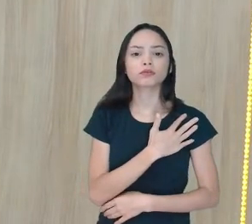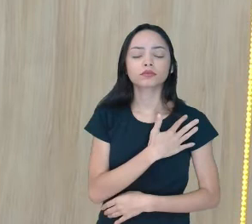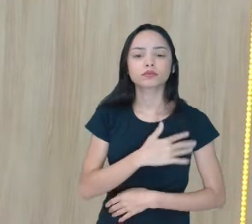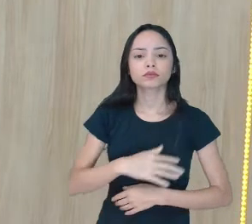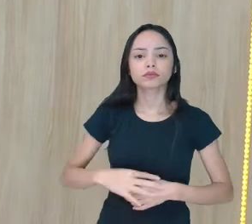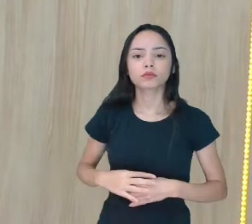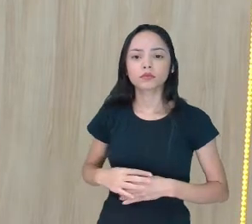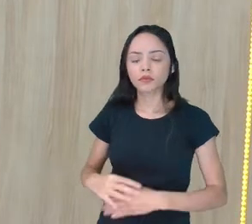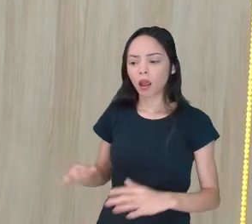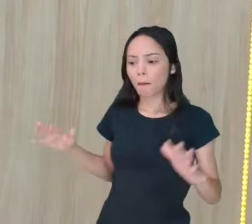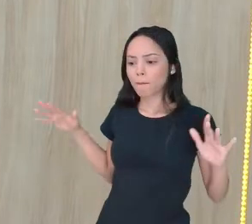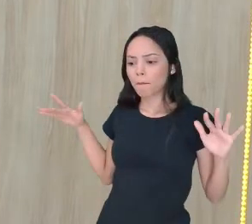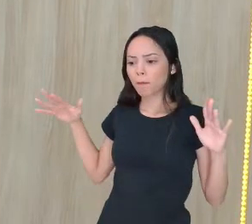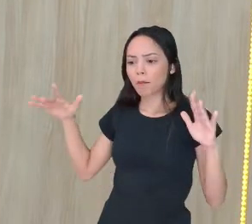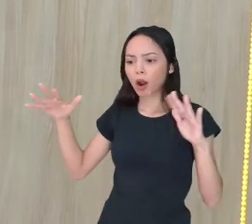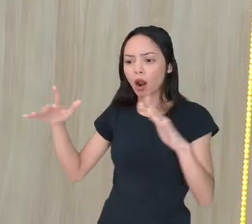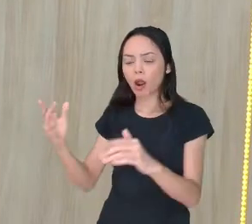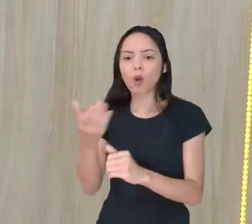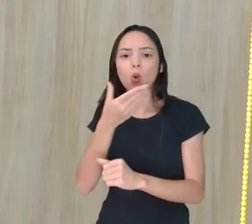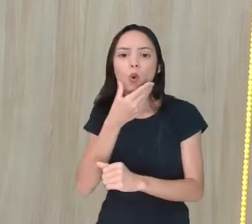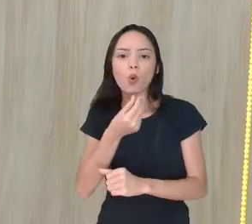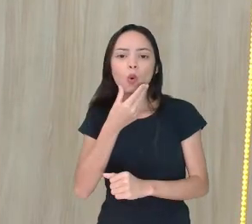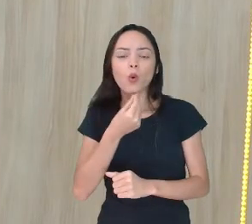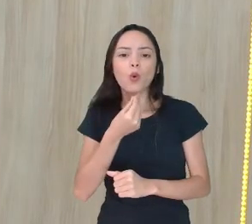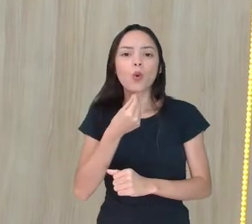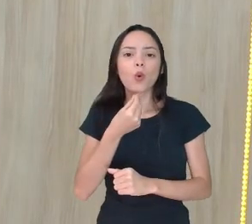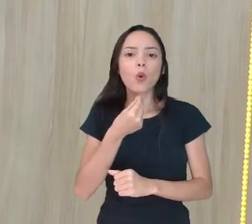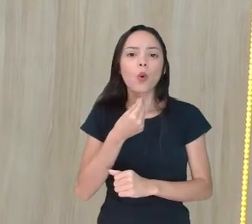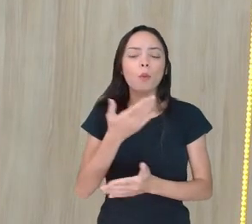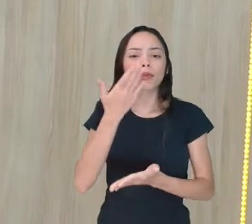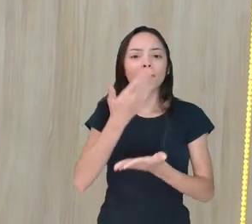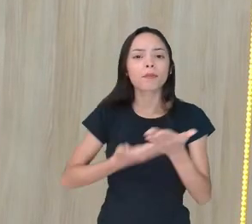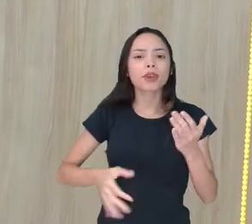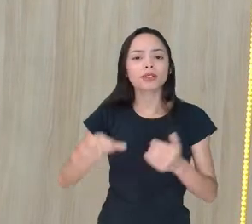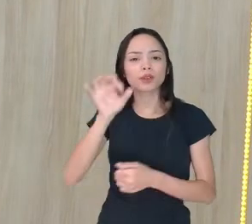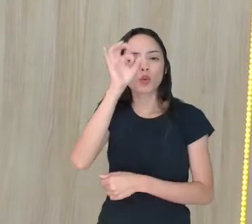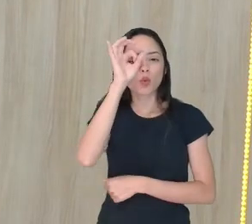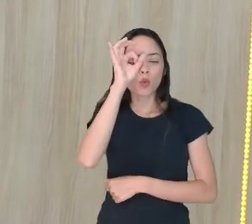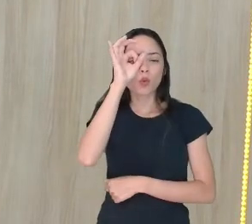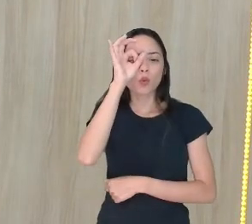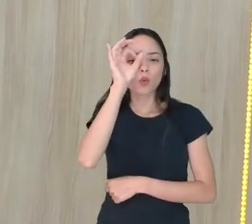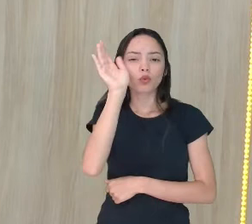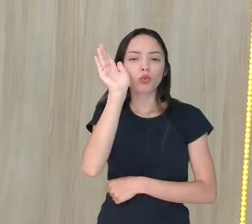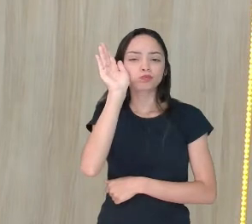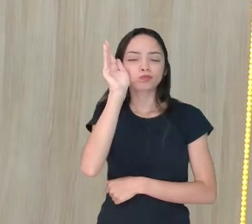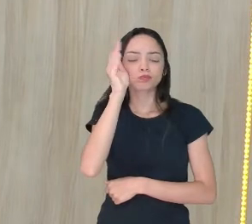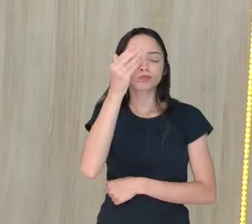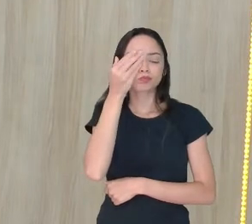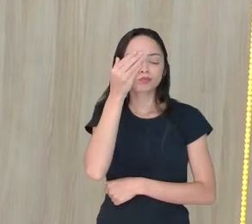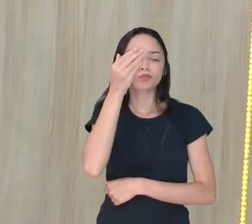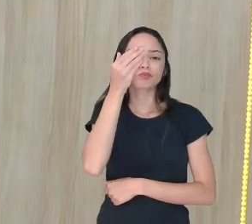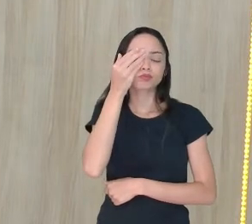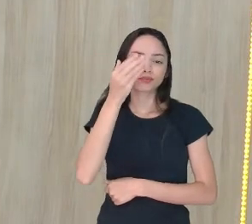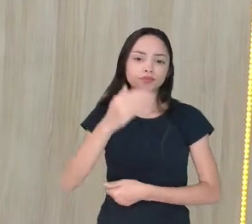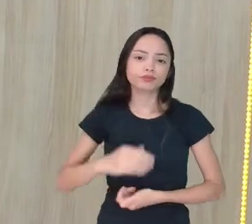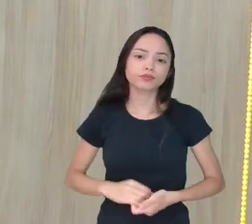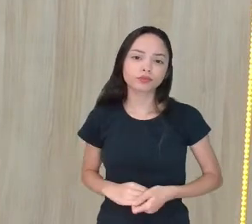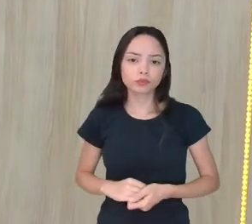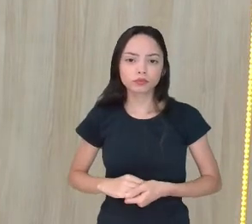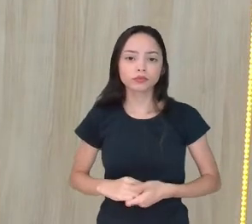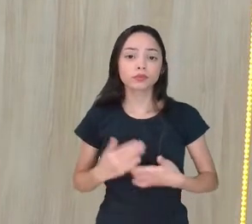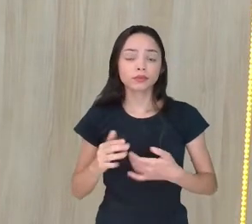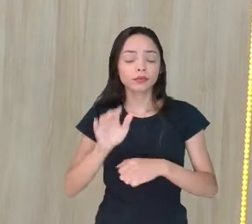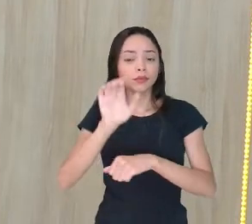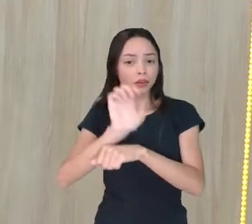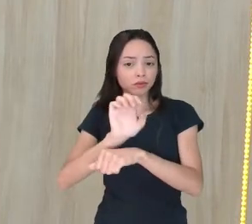de que um camarada ali naquela ação ali, ele terminou perdendo a visão de um olho, certo? Então, isso é uma forma como o Estado